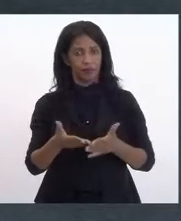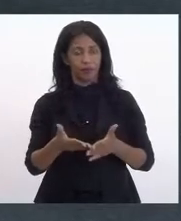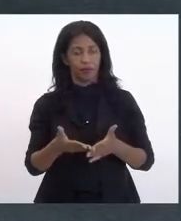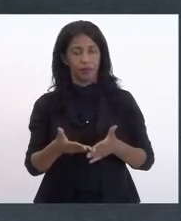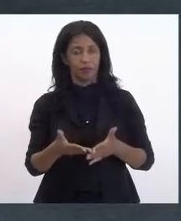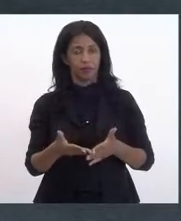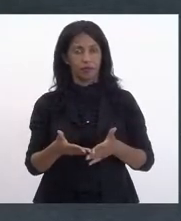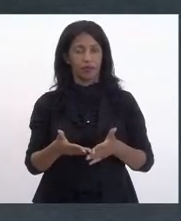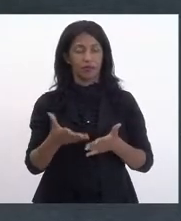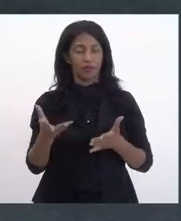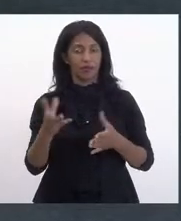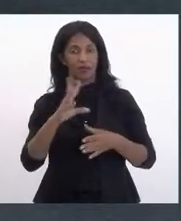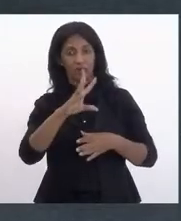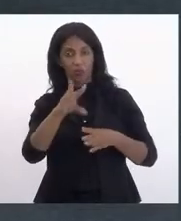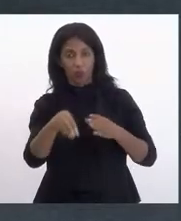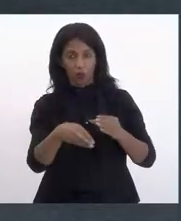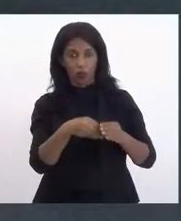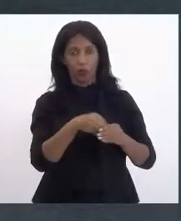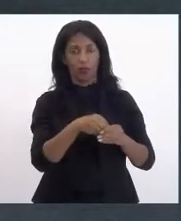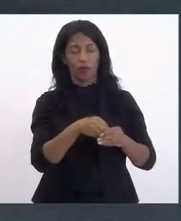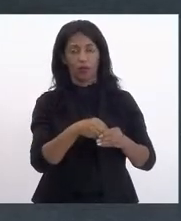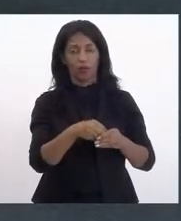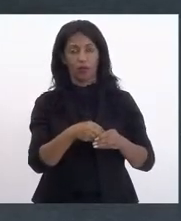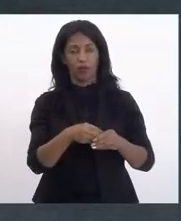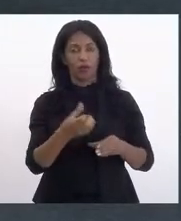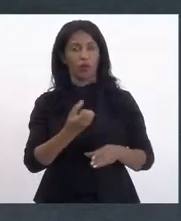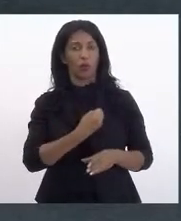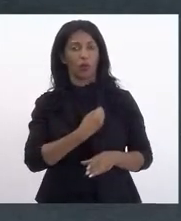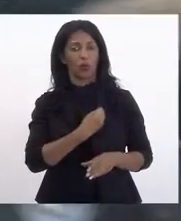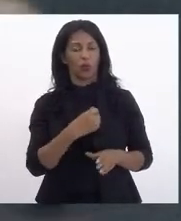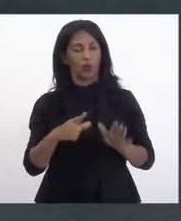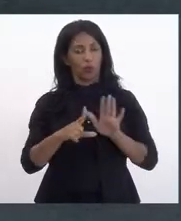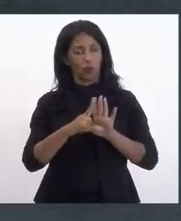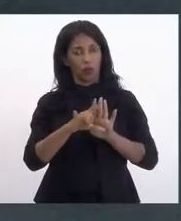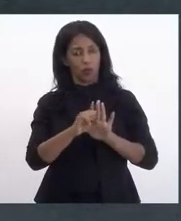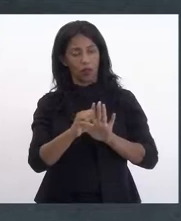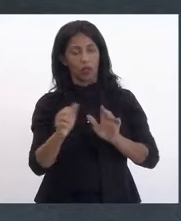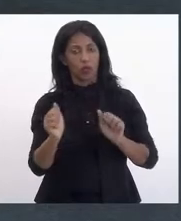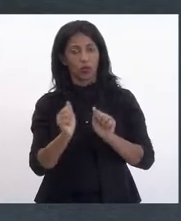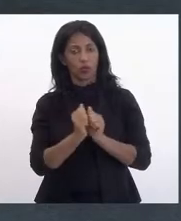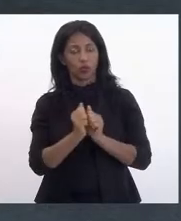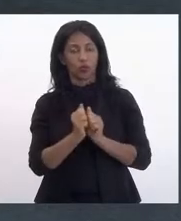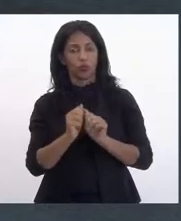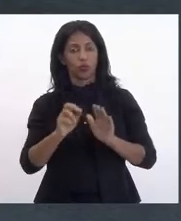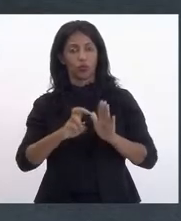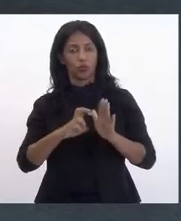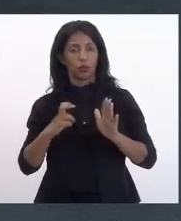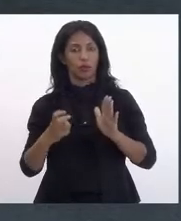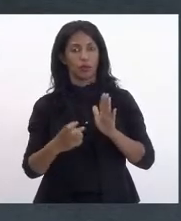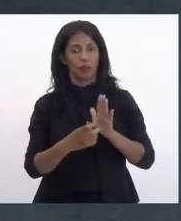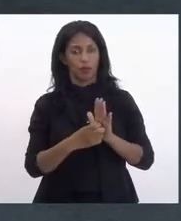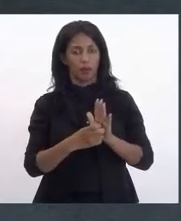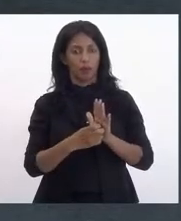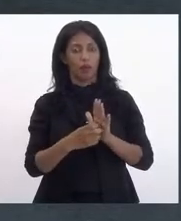Então, que a gente incorporar o número dessas leis com a emenda na LOA,